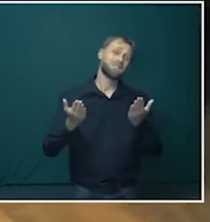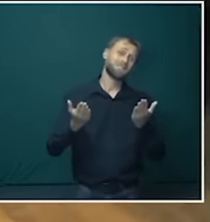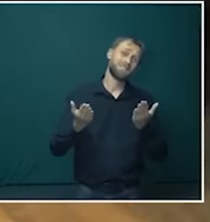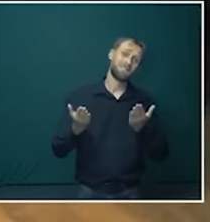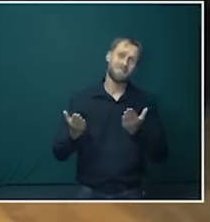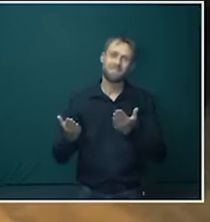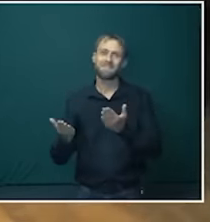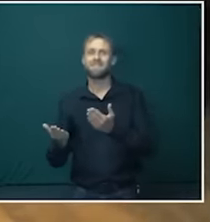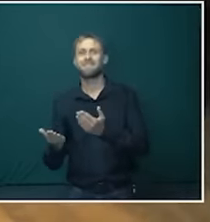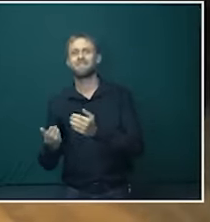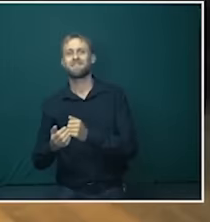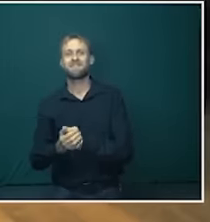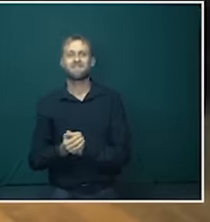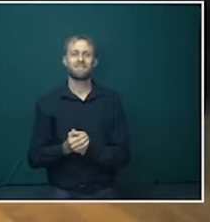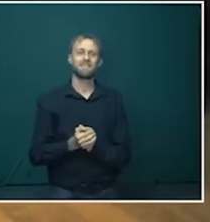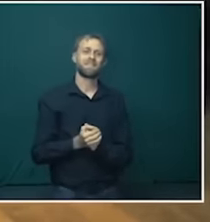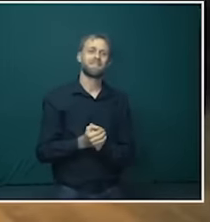Alô, Ricardo Mendes.